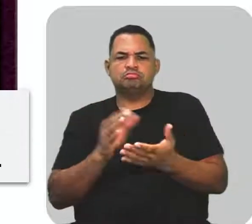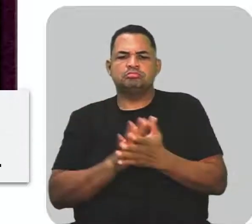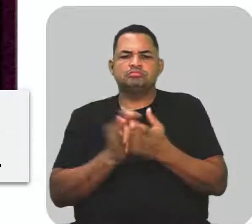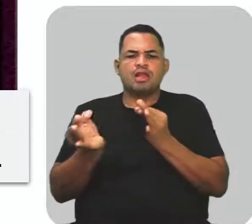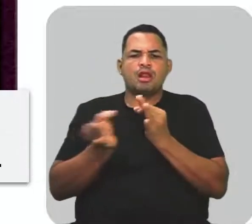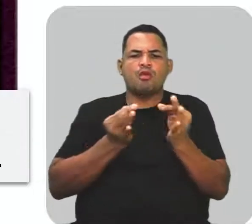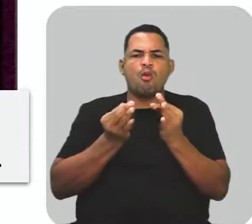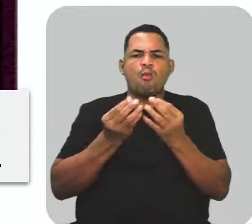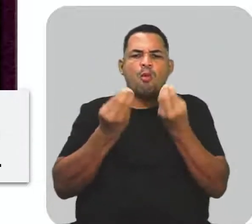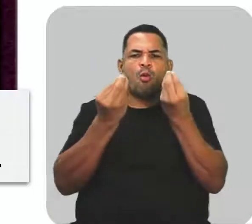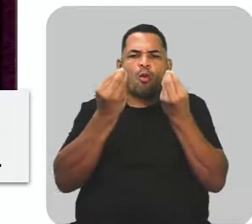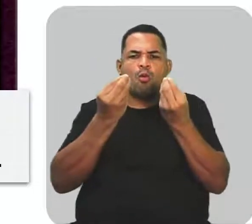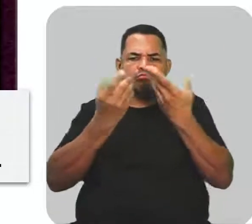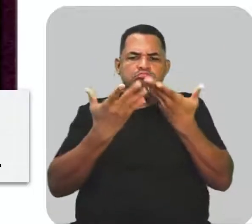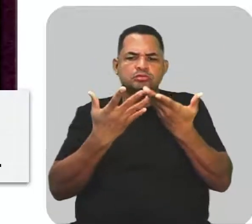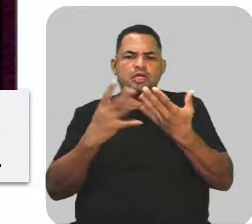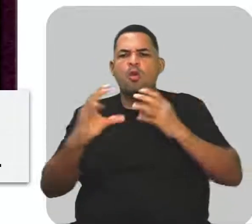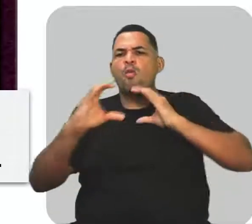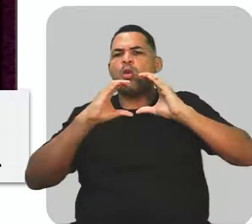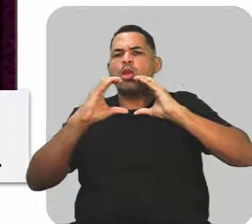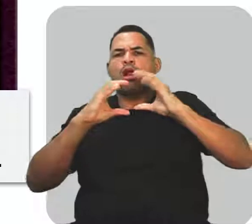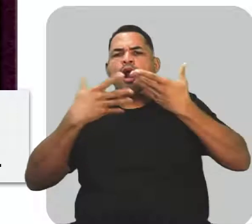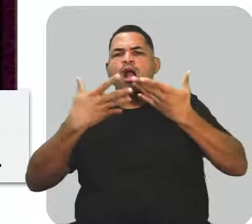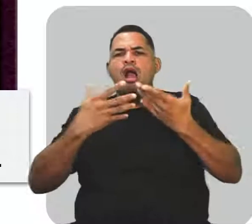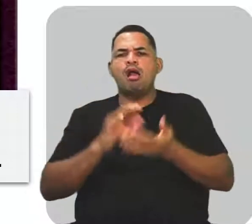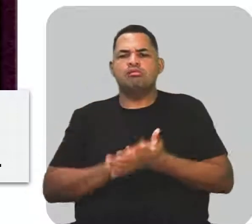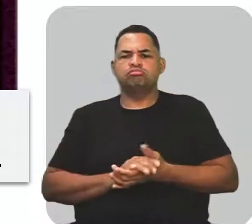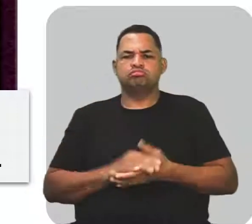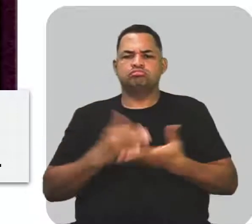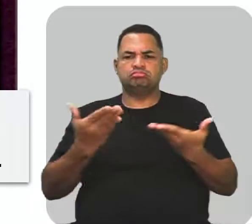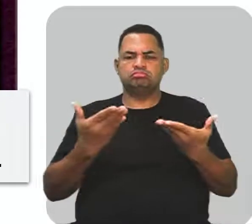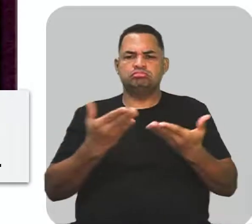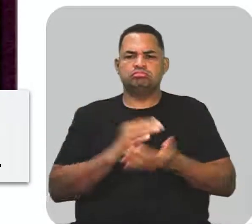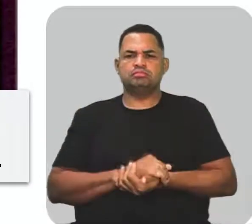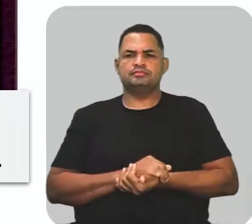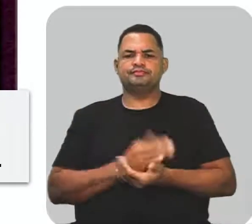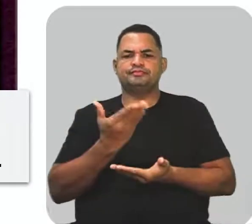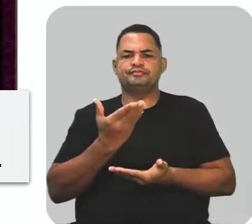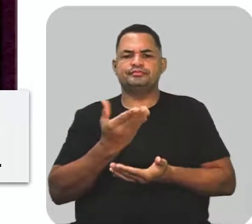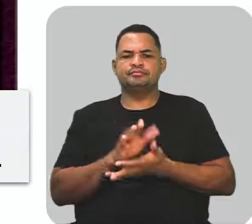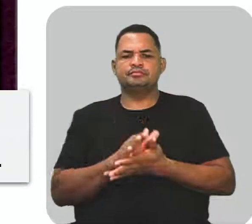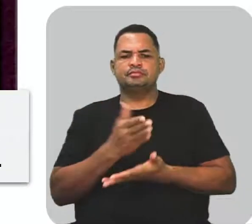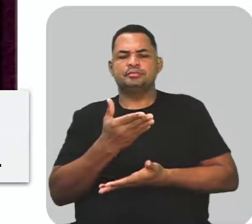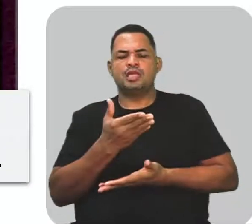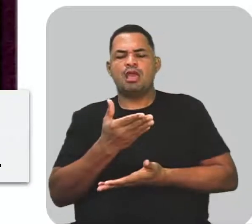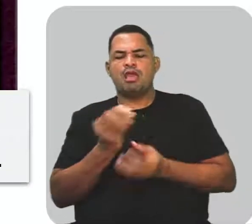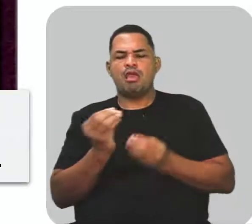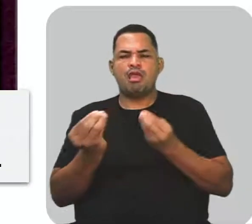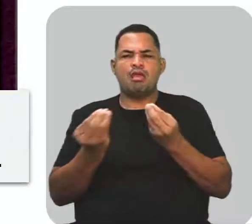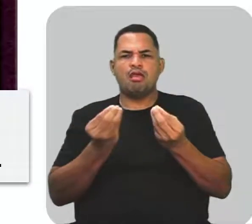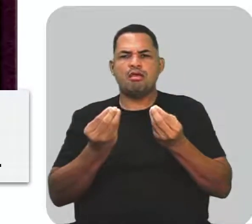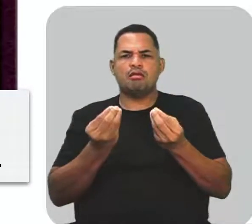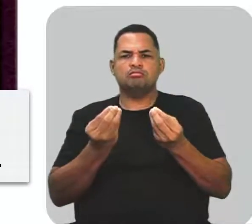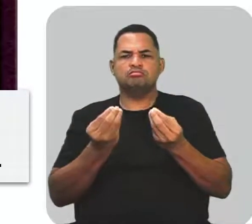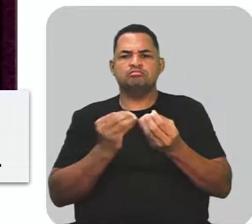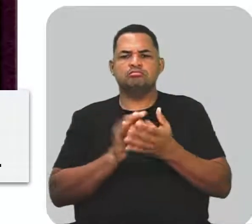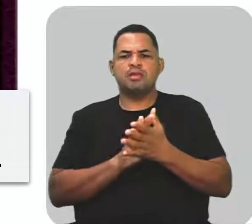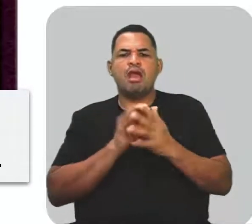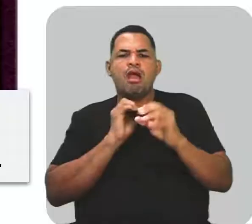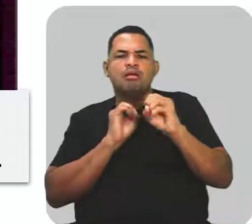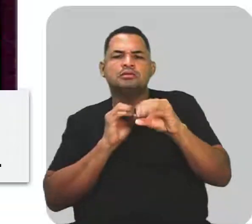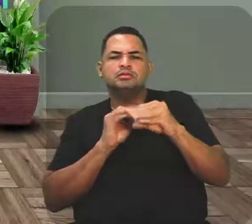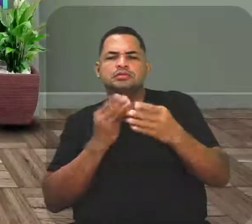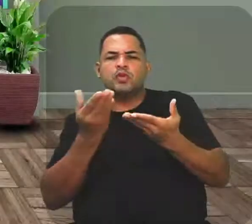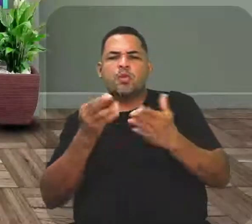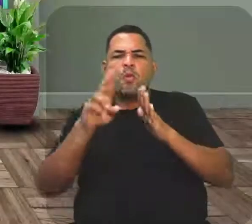de meios de expressão. Então, a gramática, ela nos dá aí o ensino, né? A regra